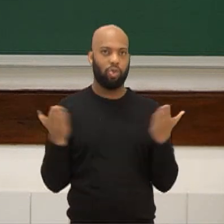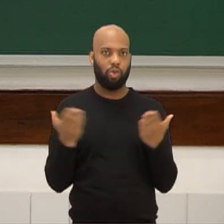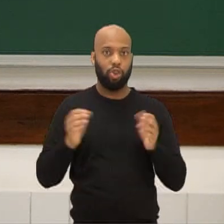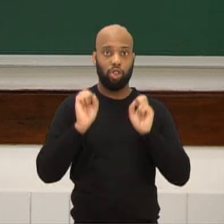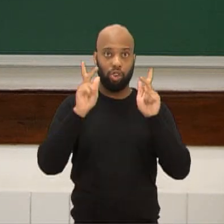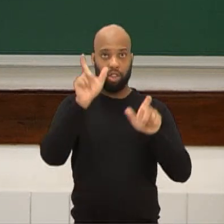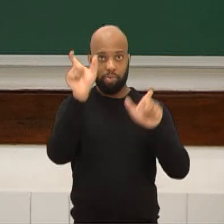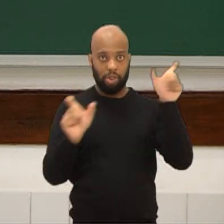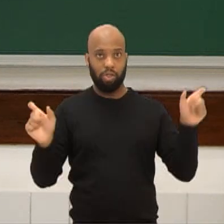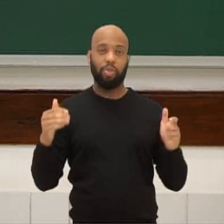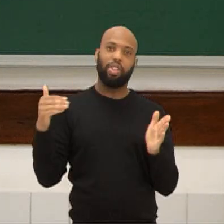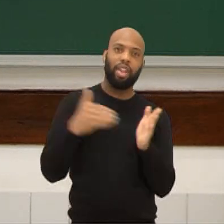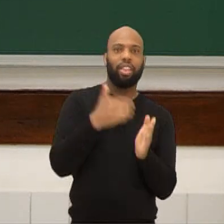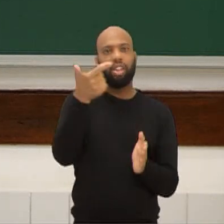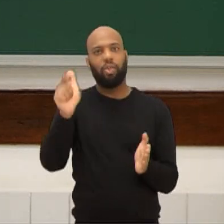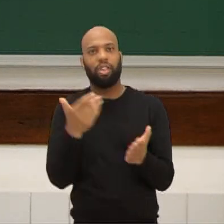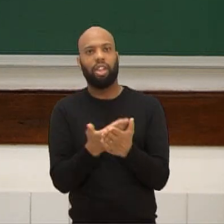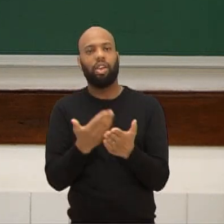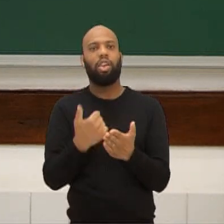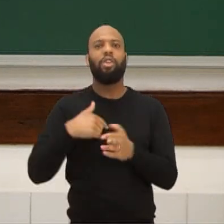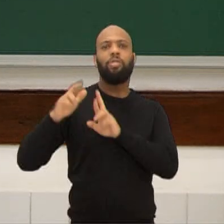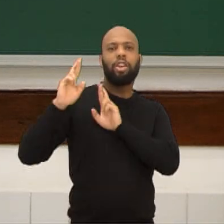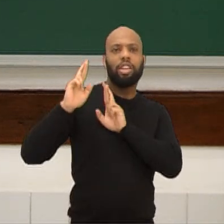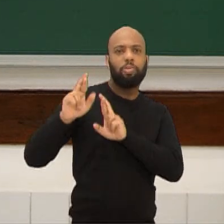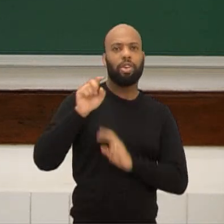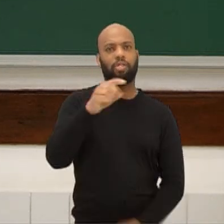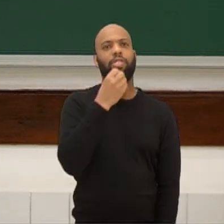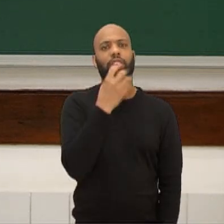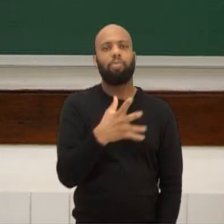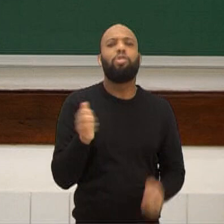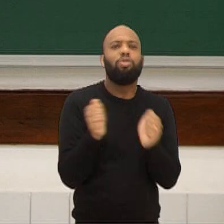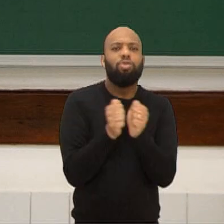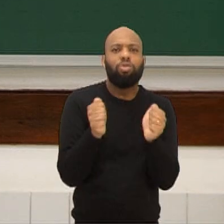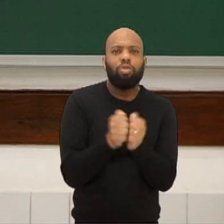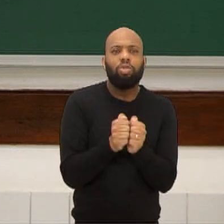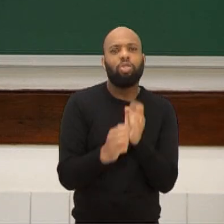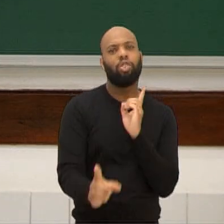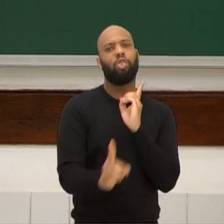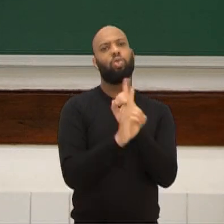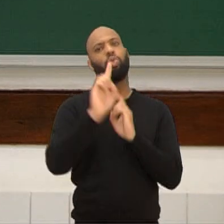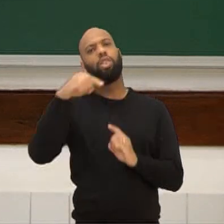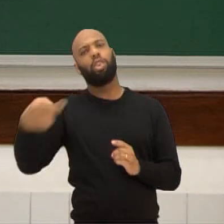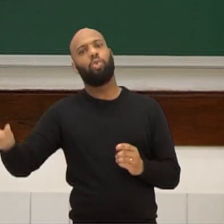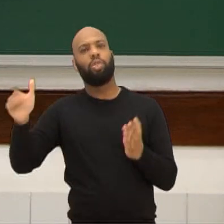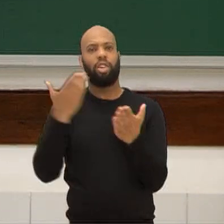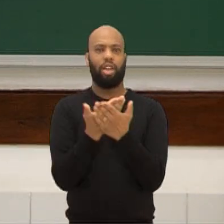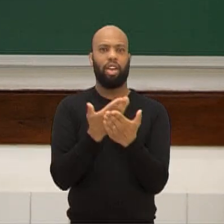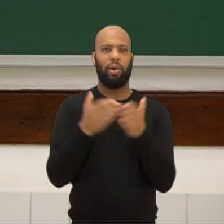Ok, pessoal? Até a próxima. Espero que vocês fiquem bem. Tamo junto e até mais.